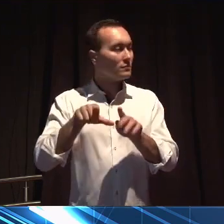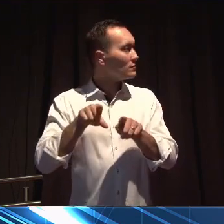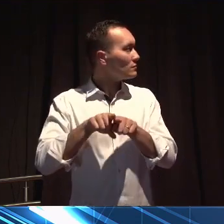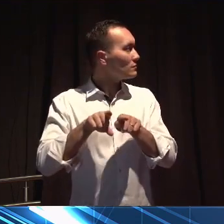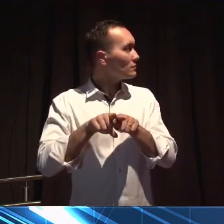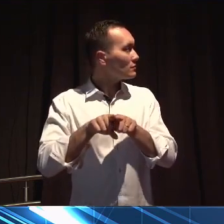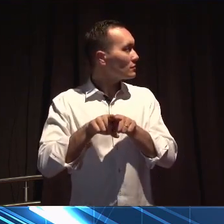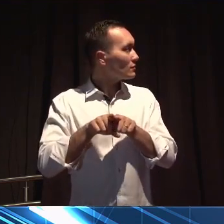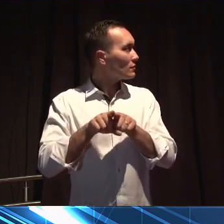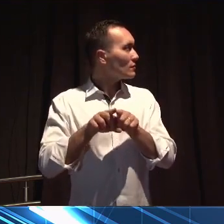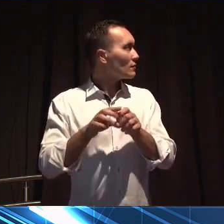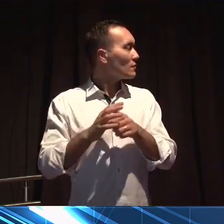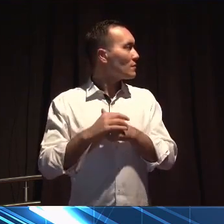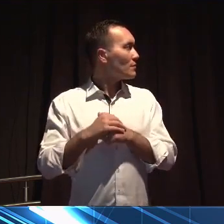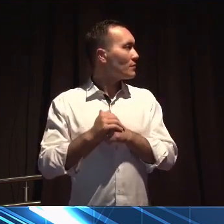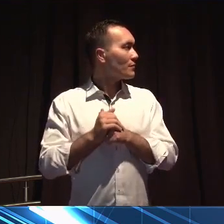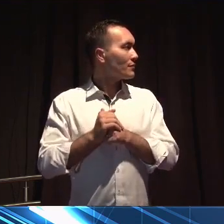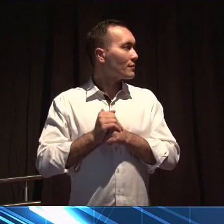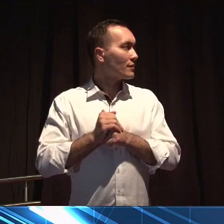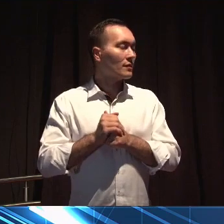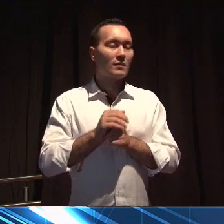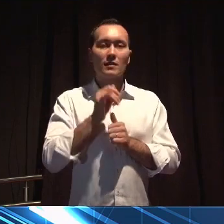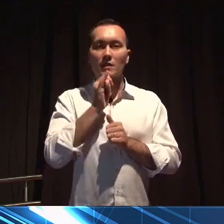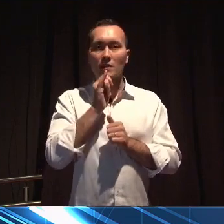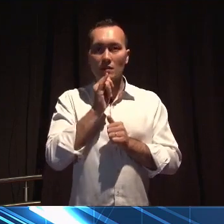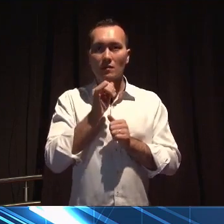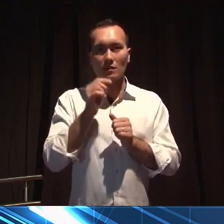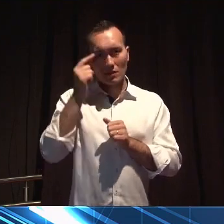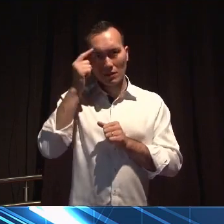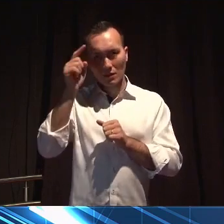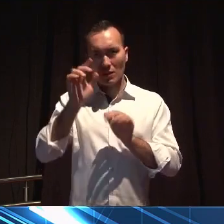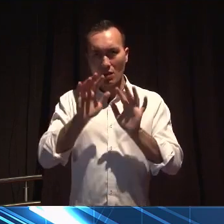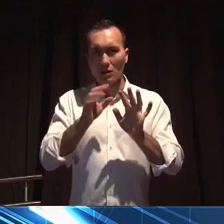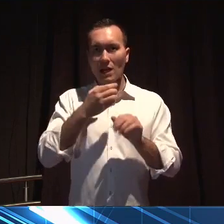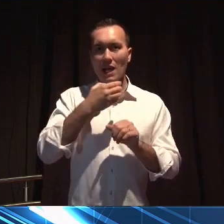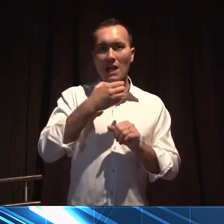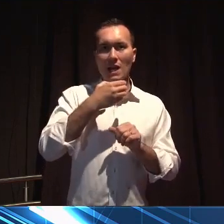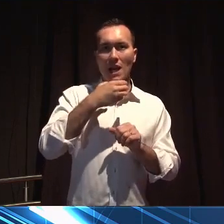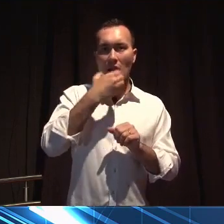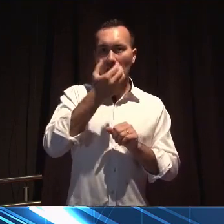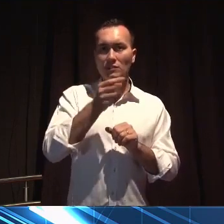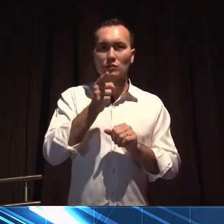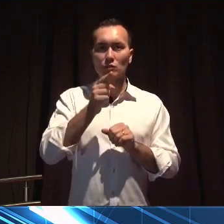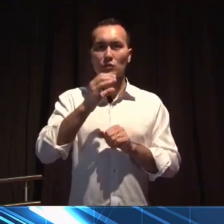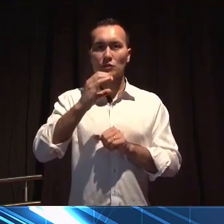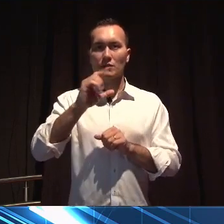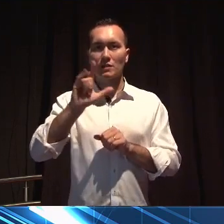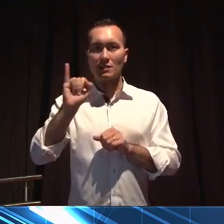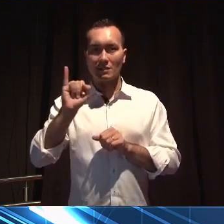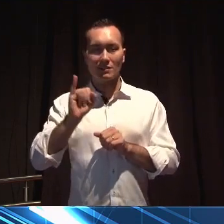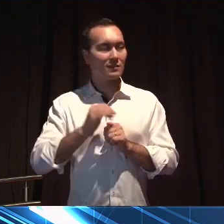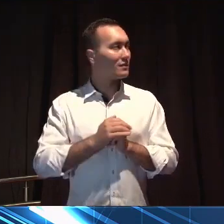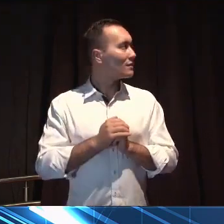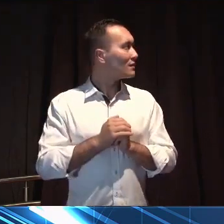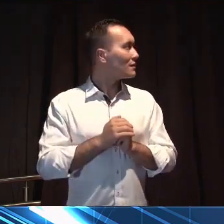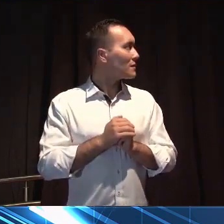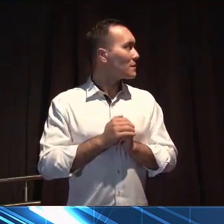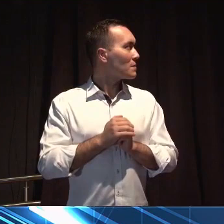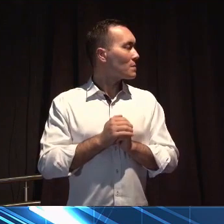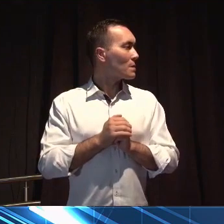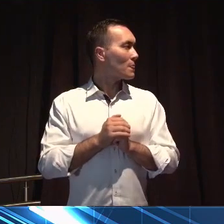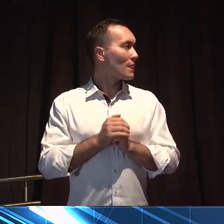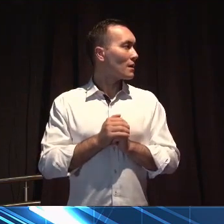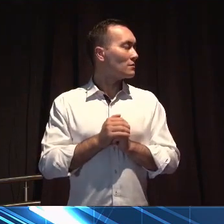workflow, né? Tu fez deploy da app, beleza, o que tem que fazer? Uma coisa que a gente fazia é, a gente pegava